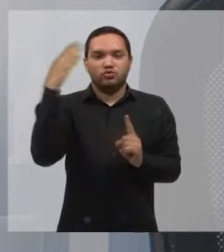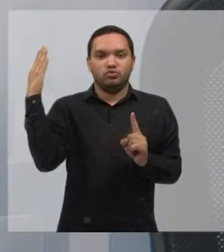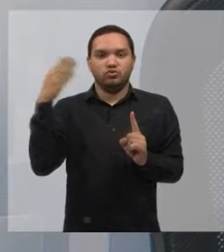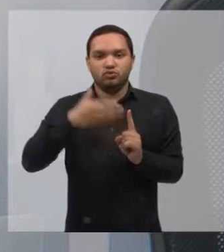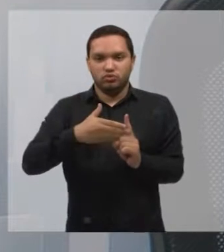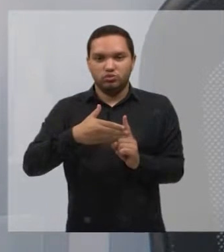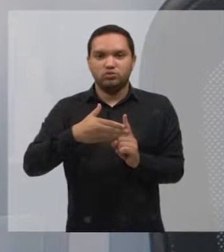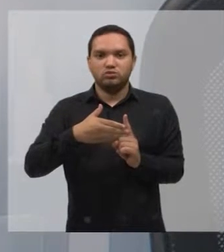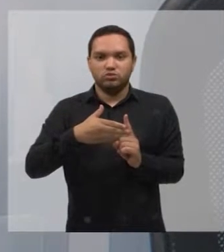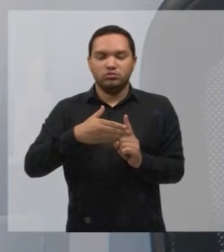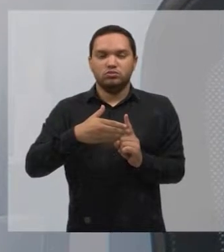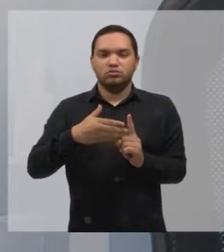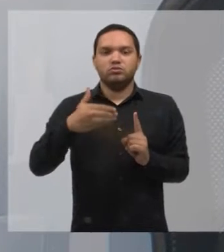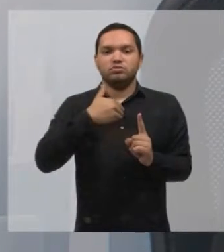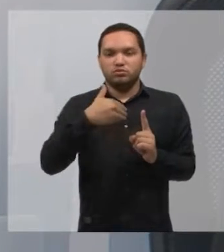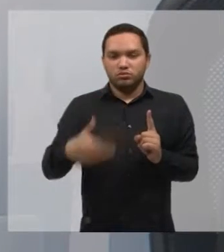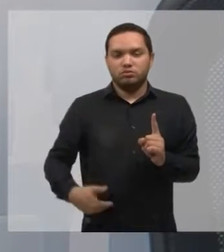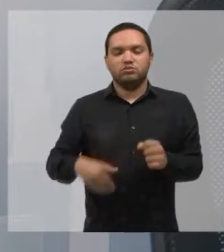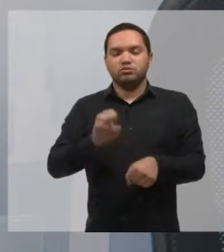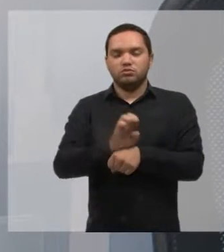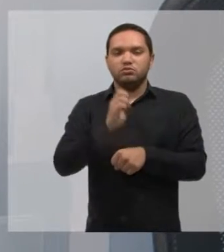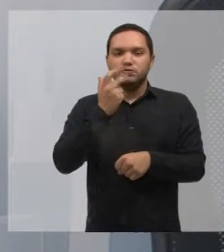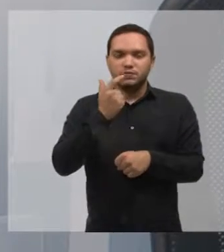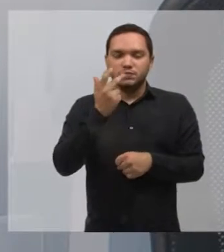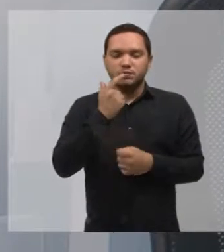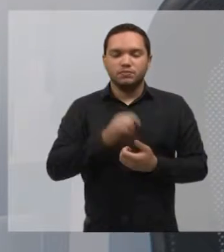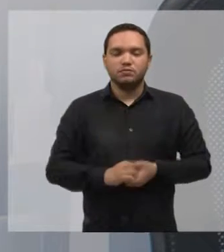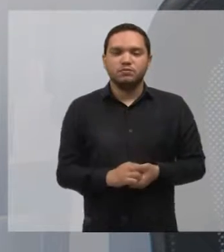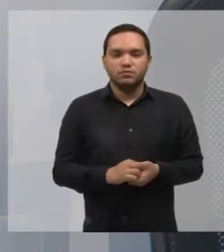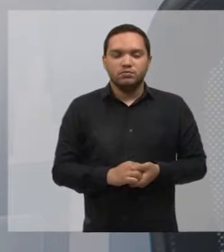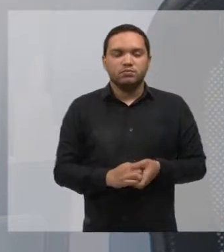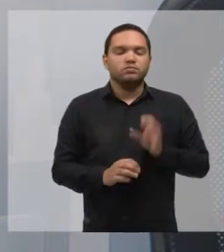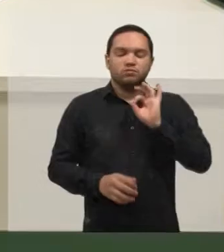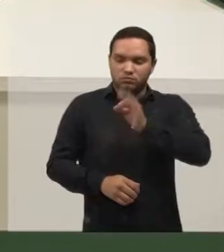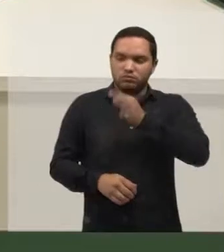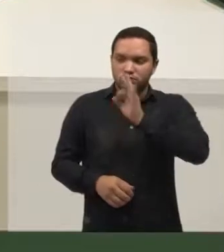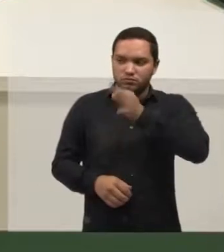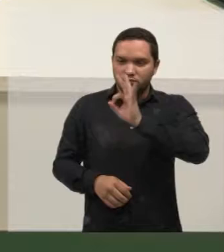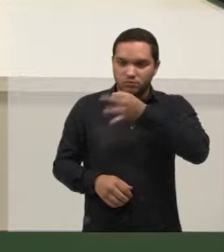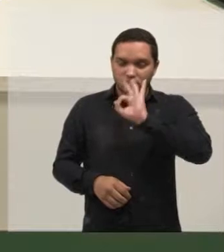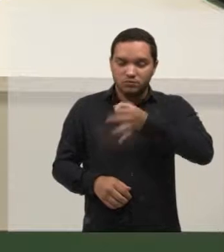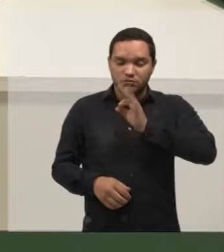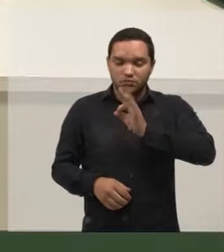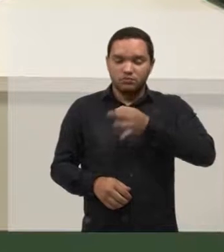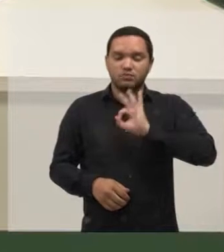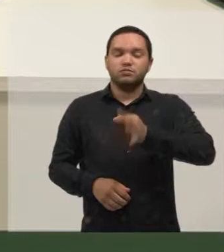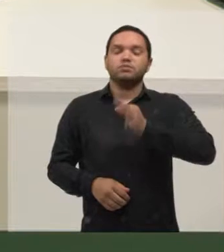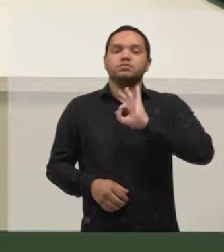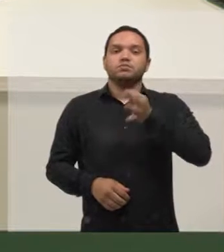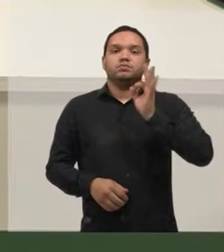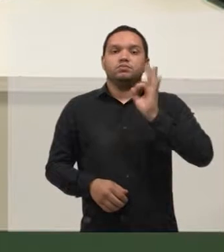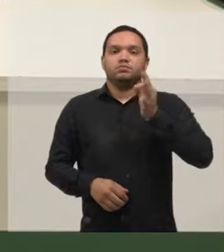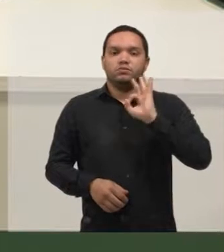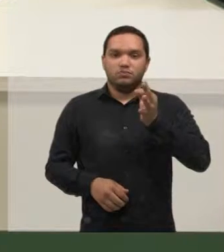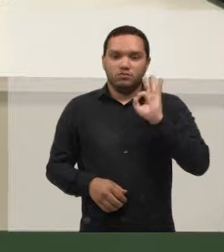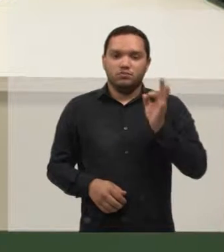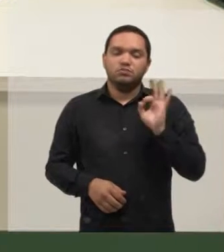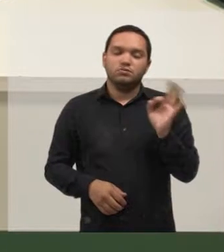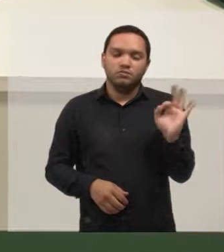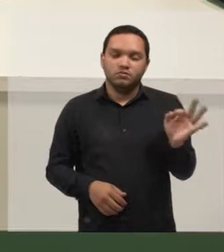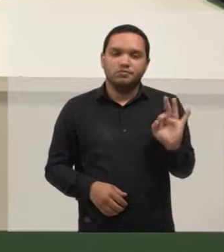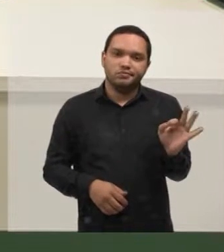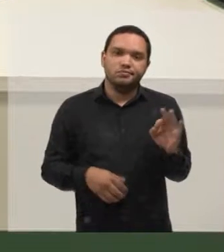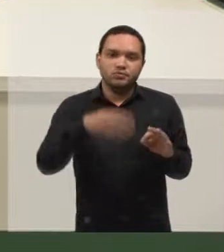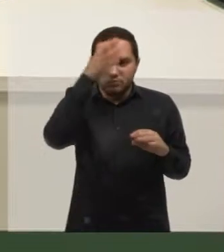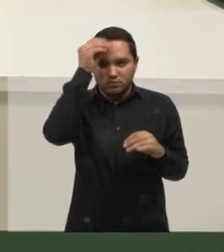diretamente pelo atual governador do estado do Ceará. Certo. A avaliação que você faz, e houve mais pitaco do governador